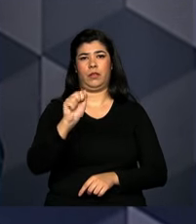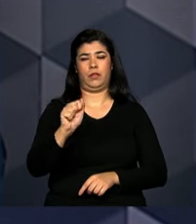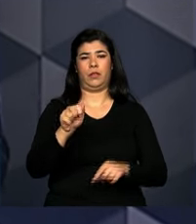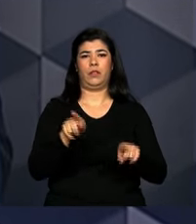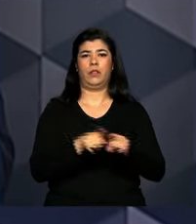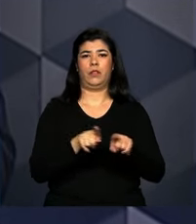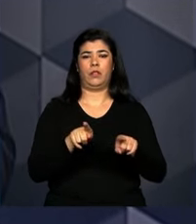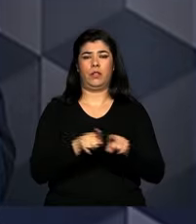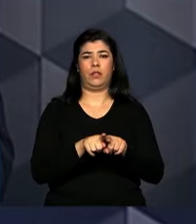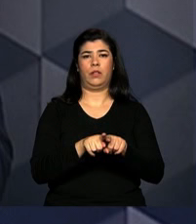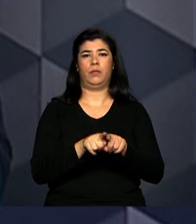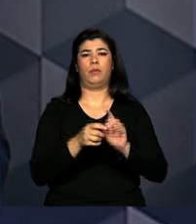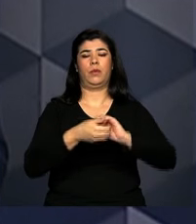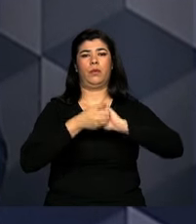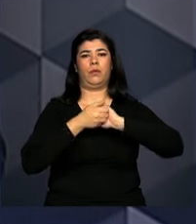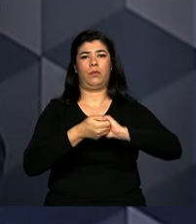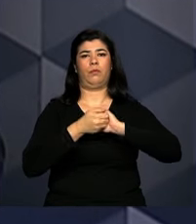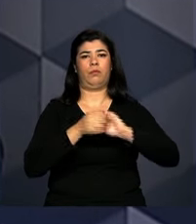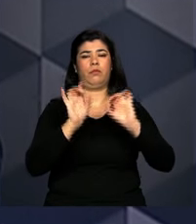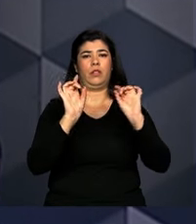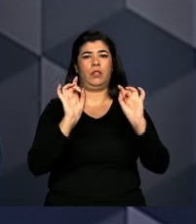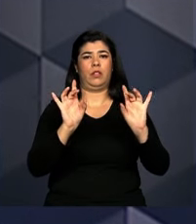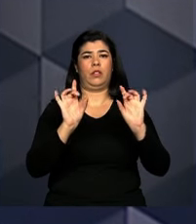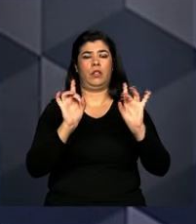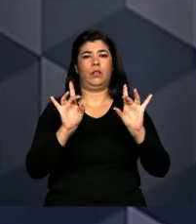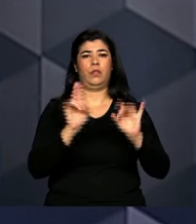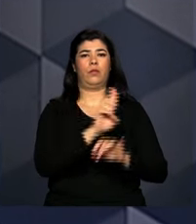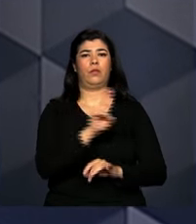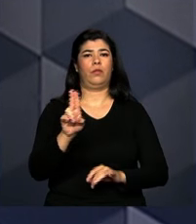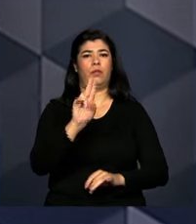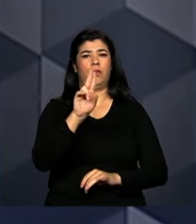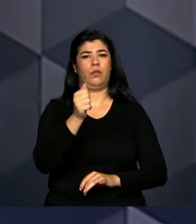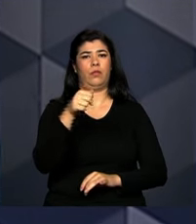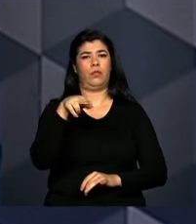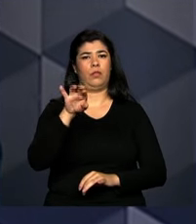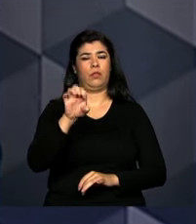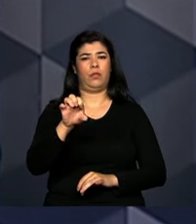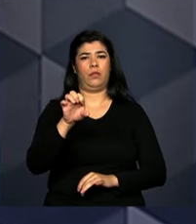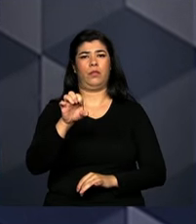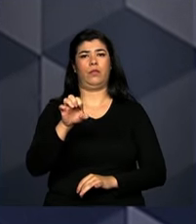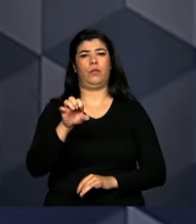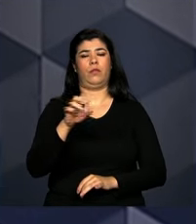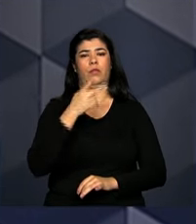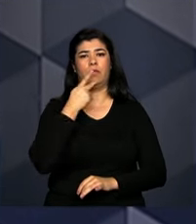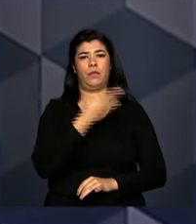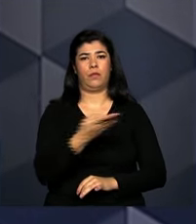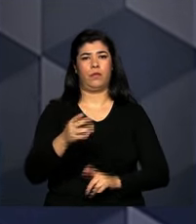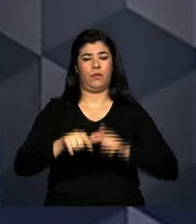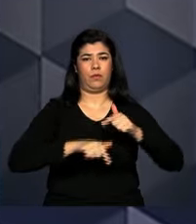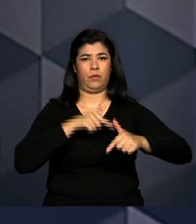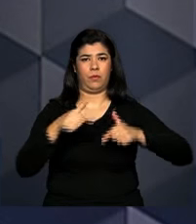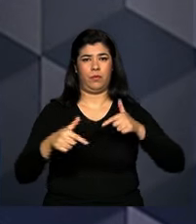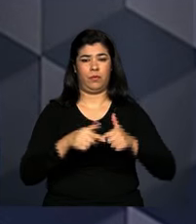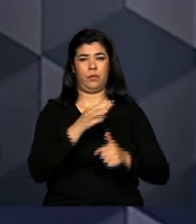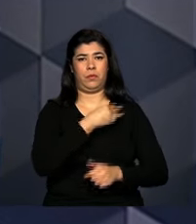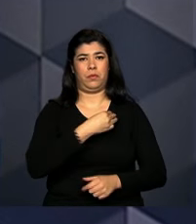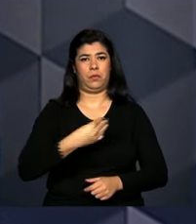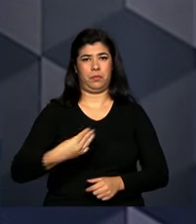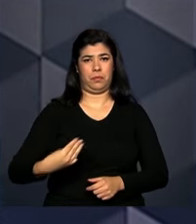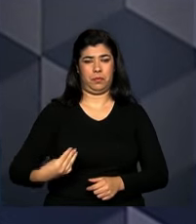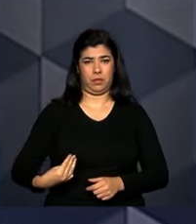Maurício, cumprimentar aqui em nome do André os colaboradores do Ministério